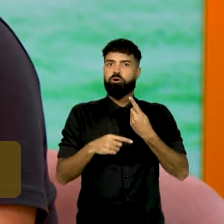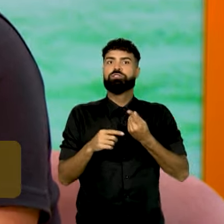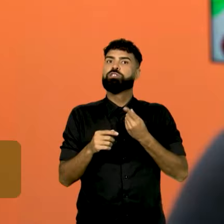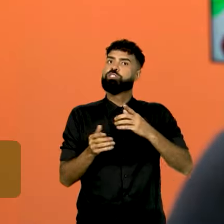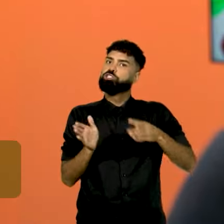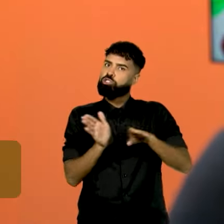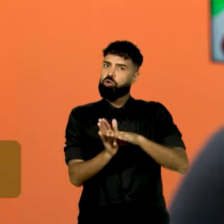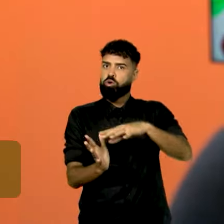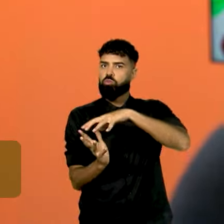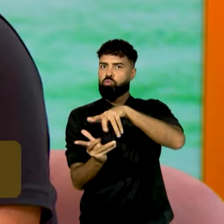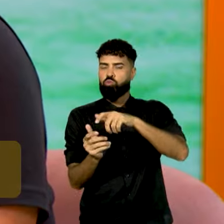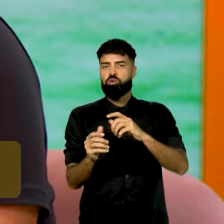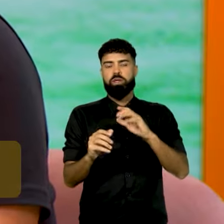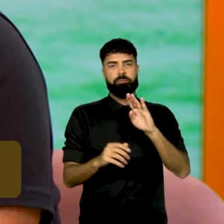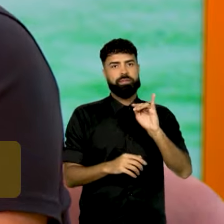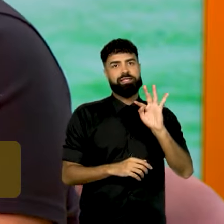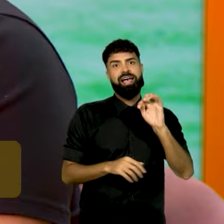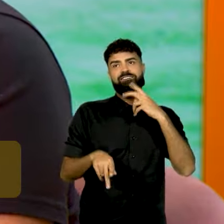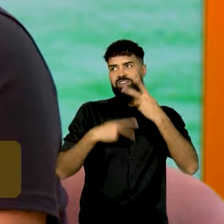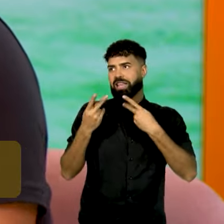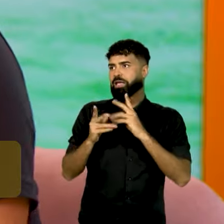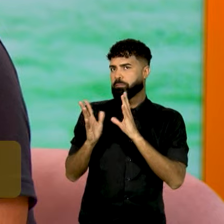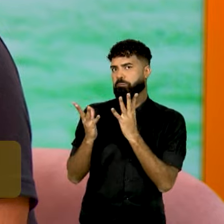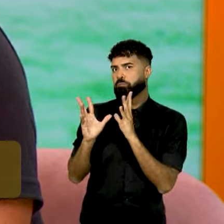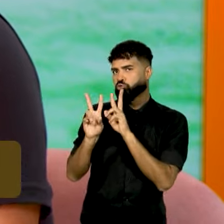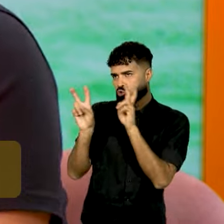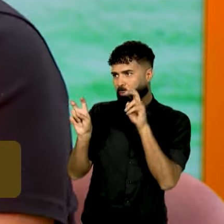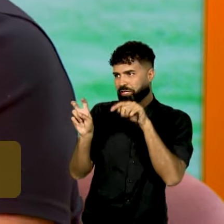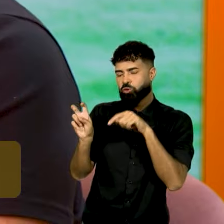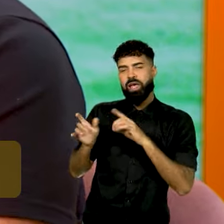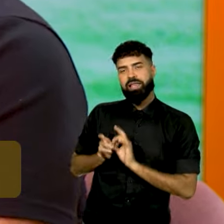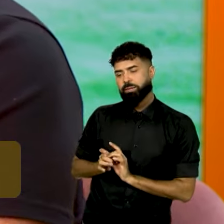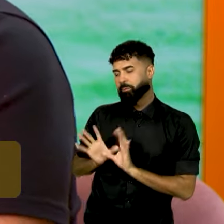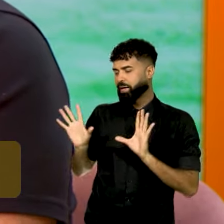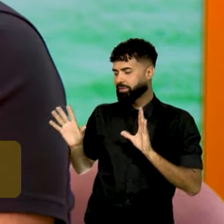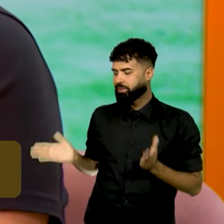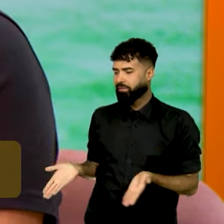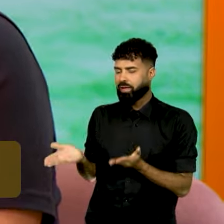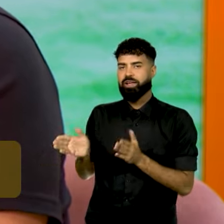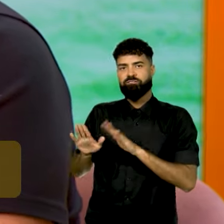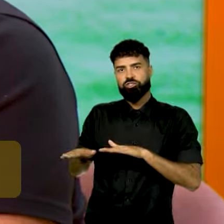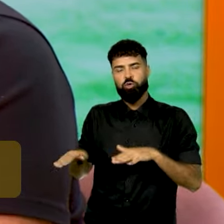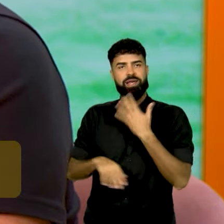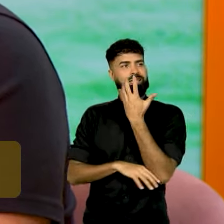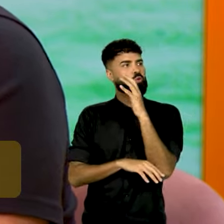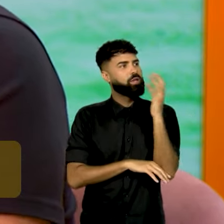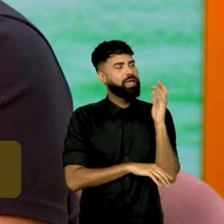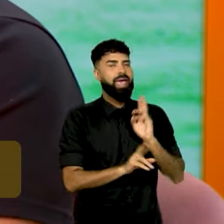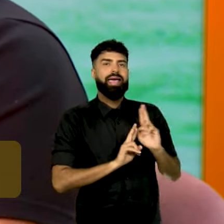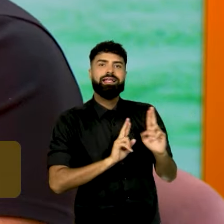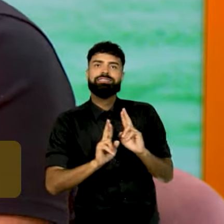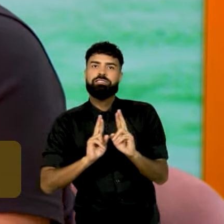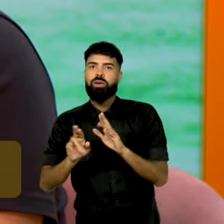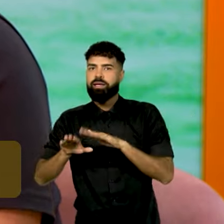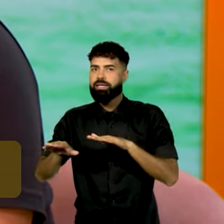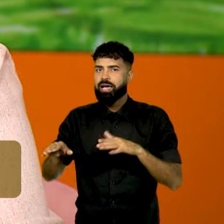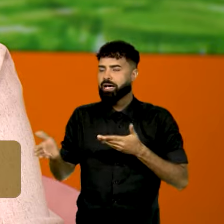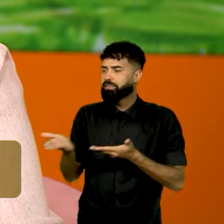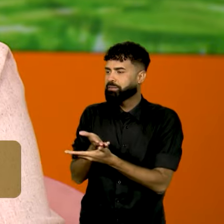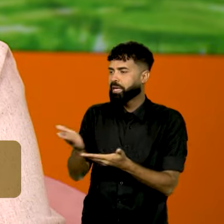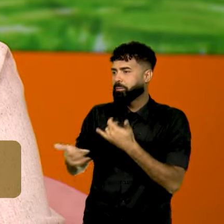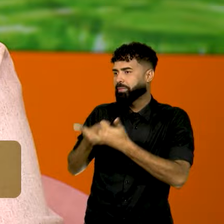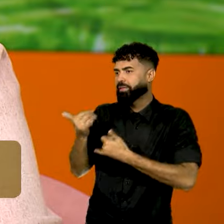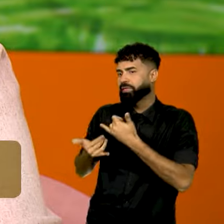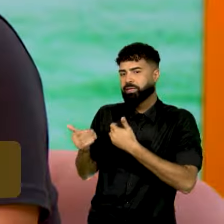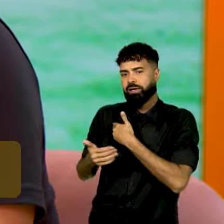até, sabe? A gente fala muito dessas coisas, da liberdade infantil, da natureza, da relação das crianças com as outras crianças.